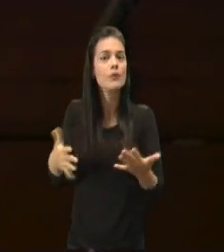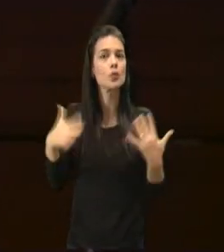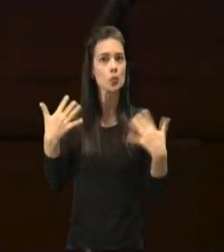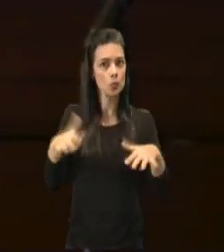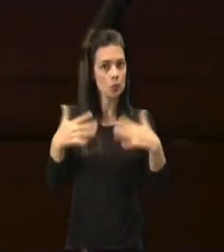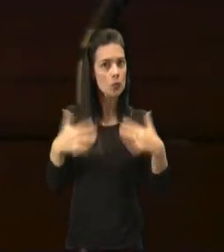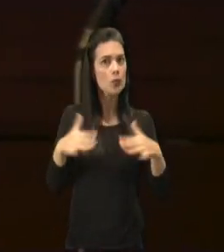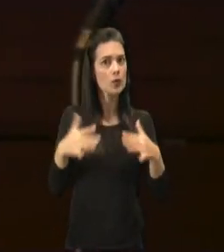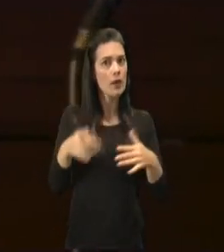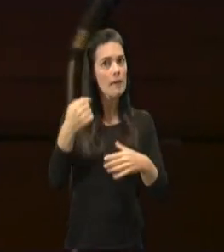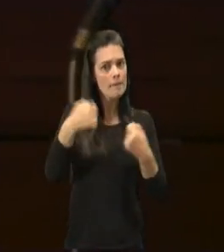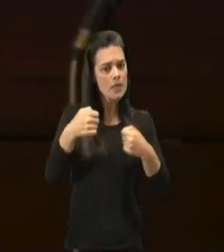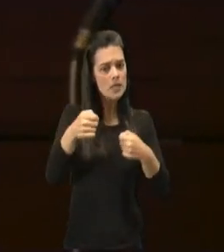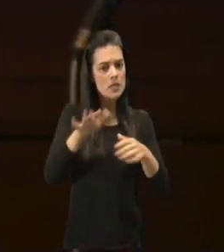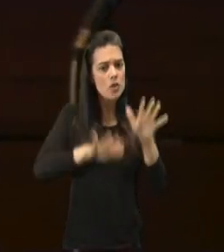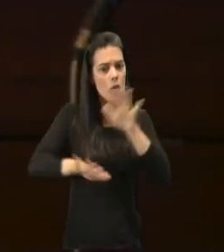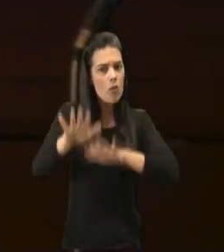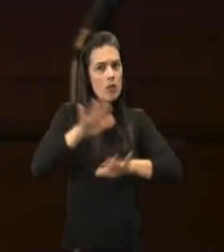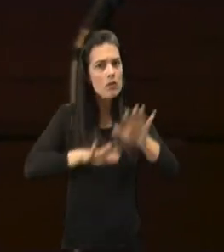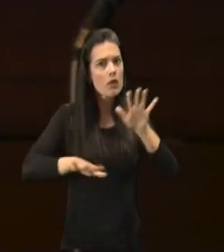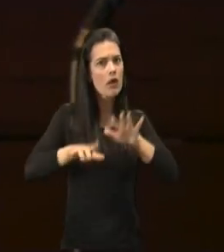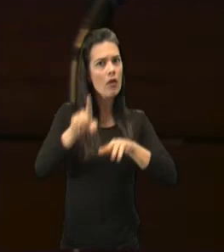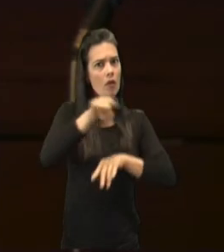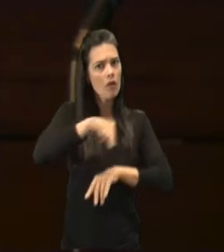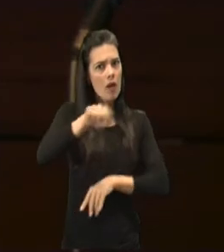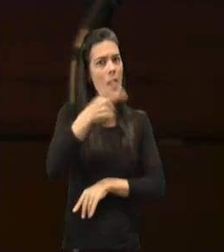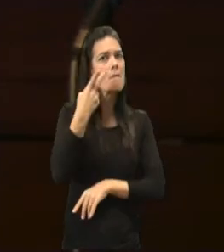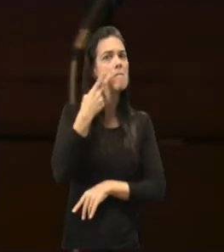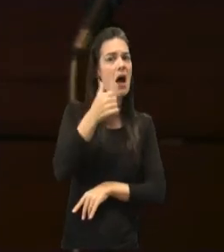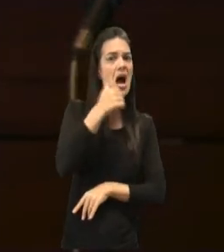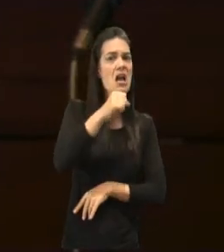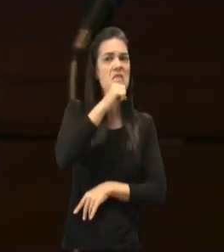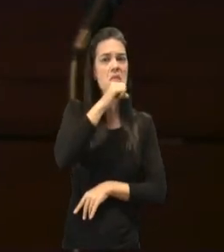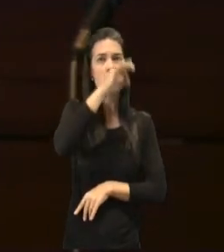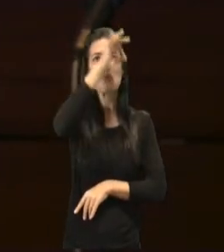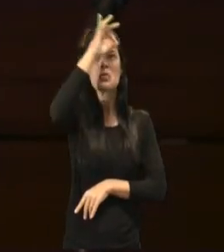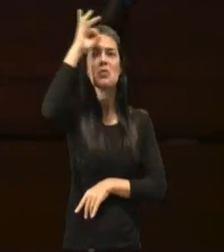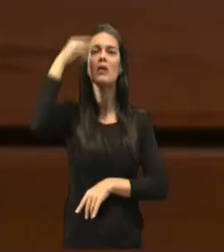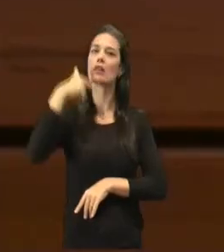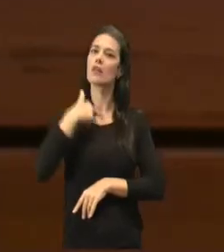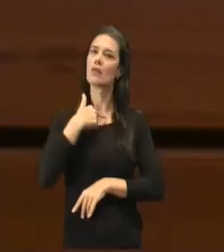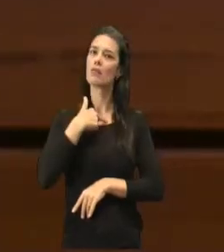Não permita o mal, não seja tão ingênuo, não confie tanto.